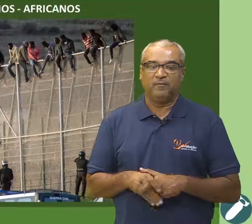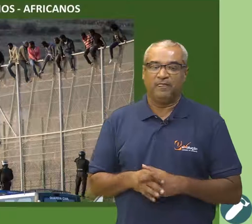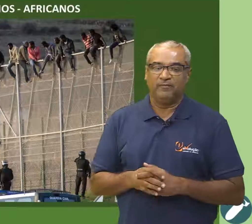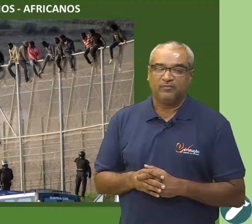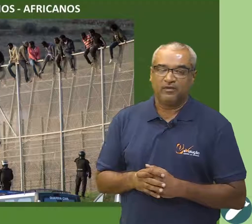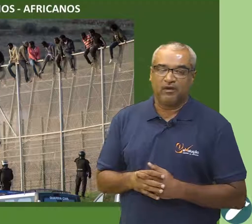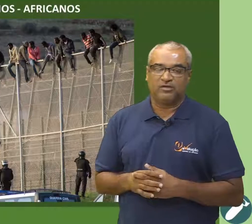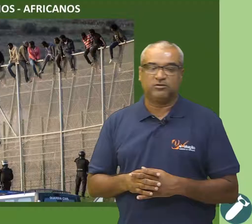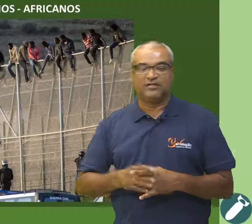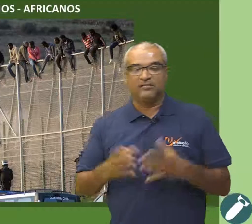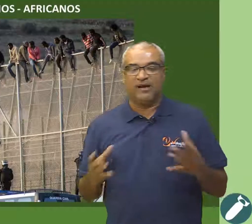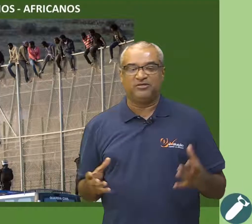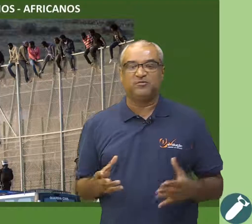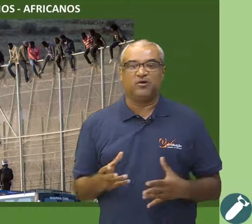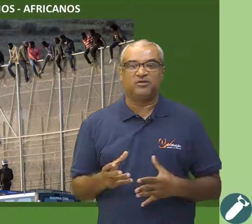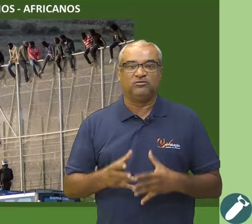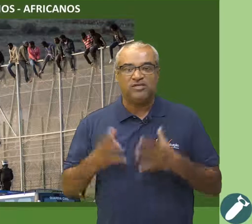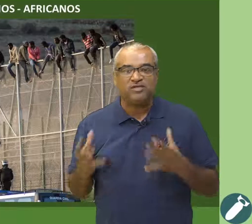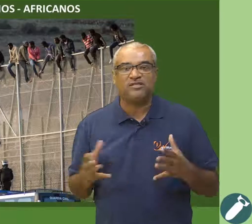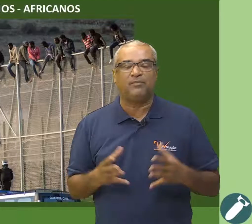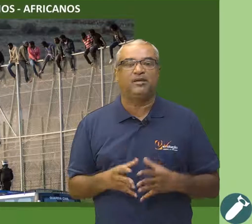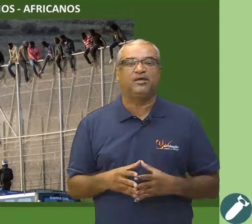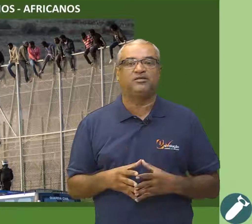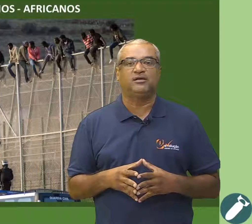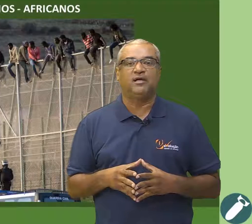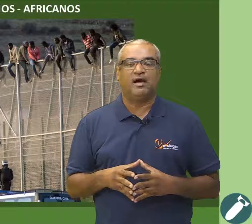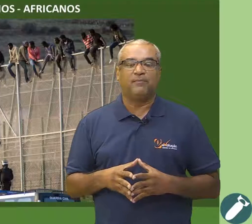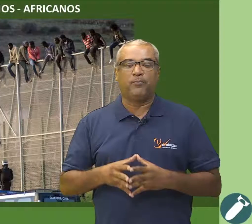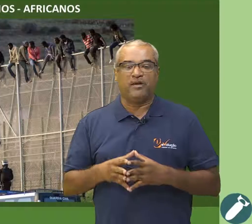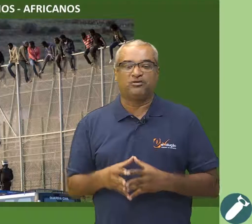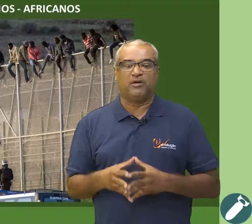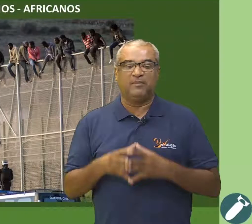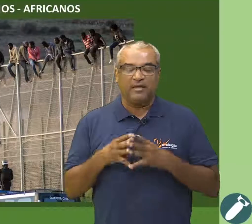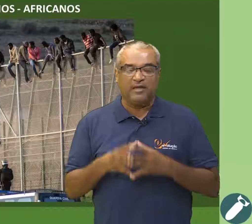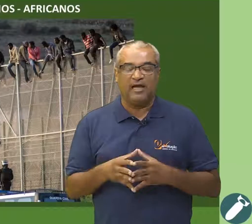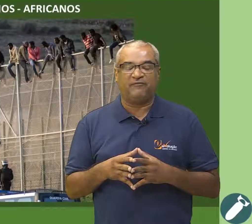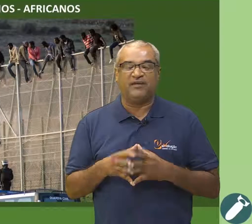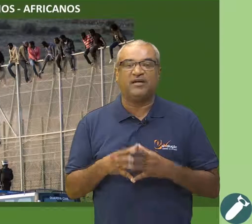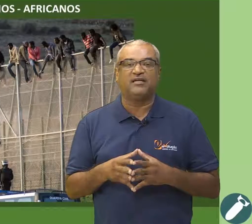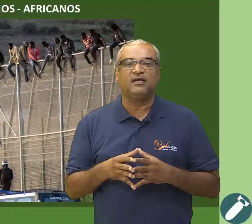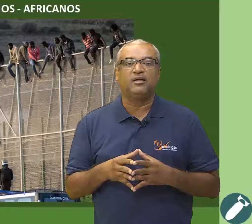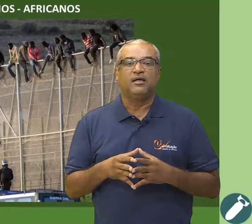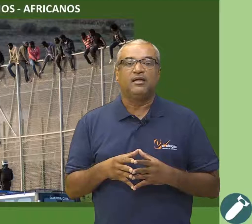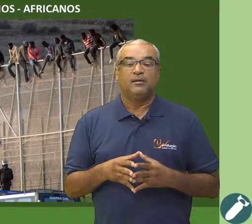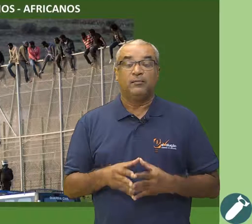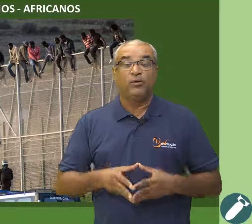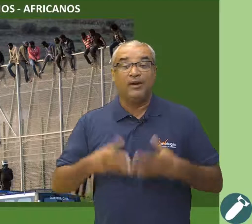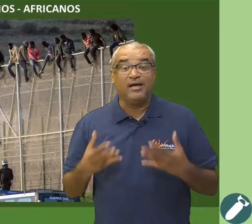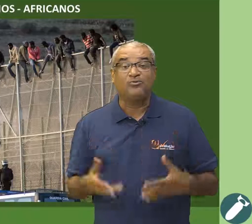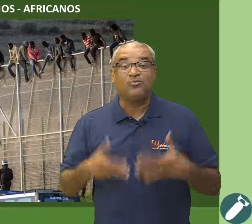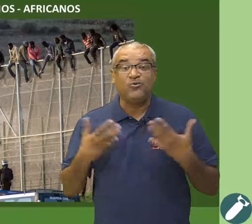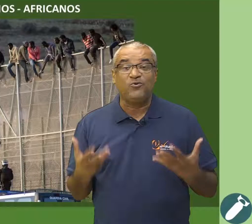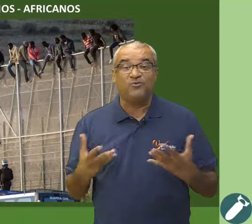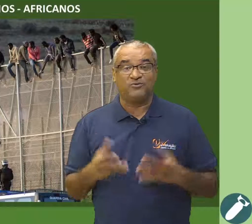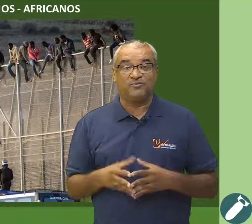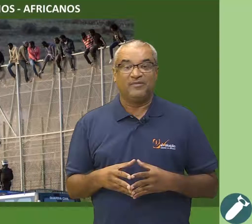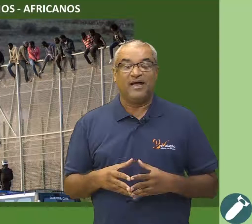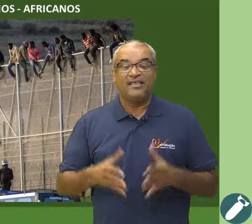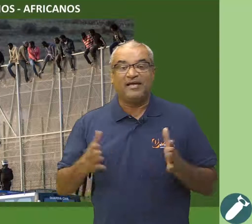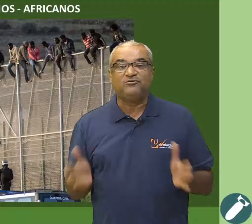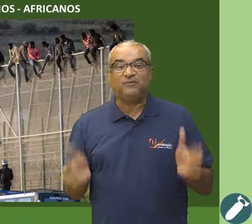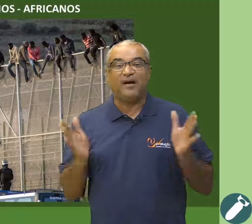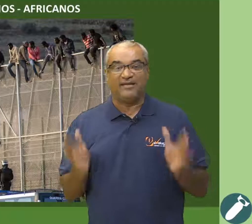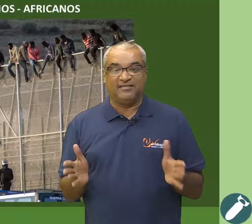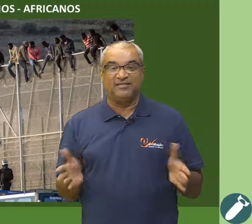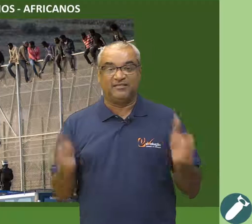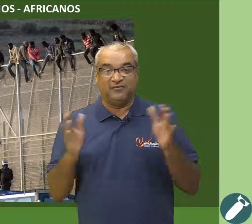favor. Olha só, as imagens mostram nitidamente a população africana pulando muros.